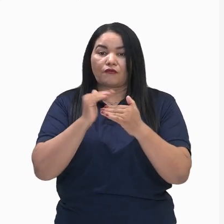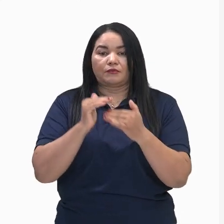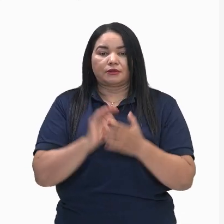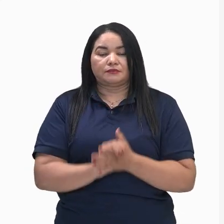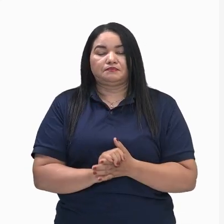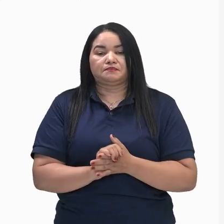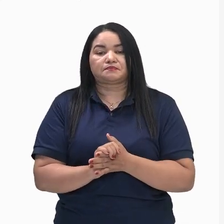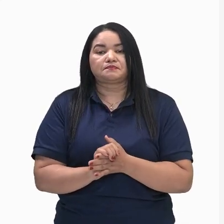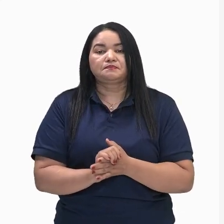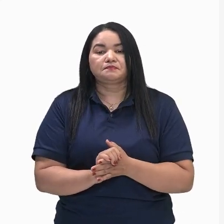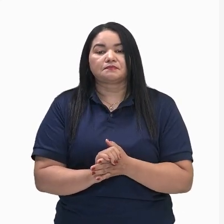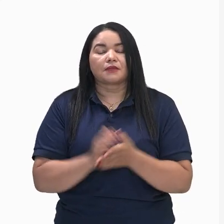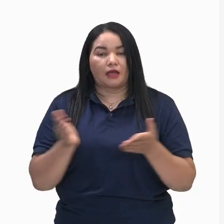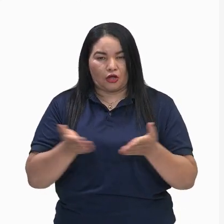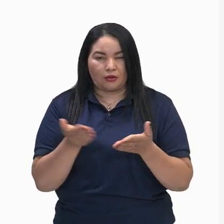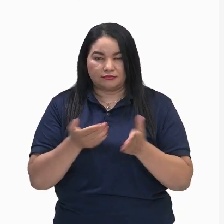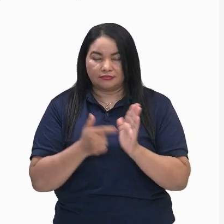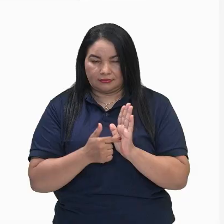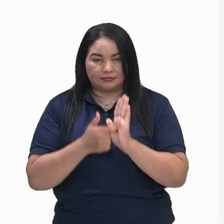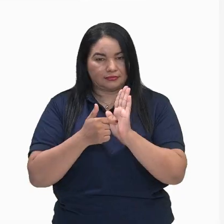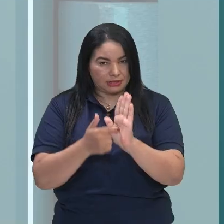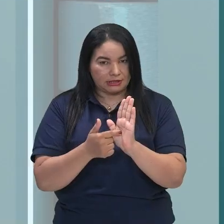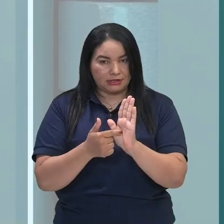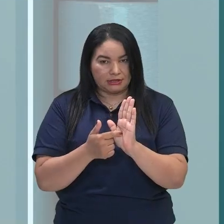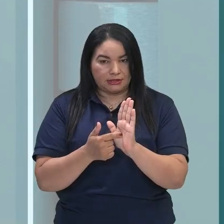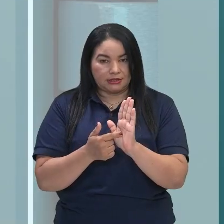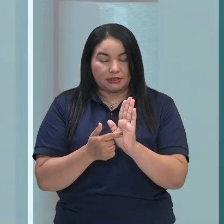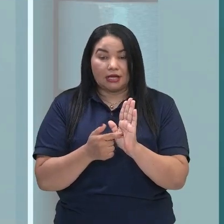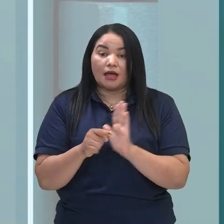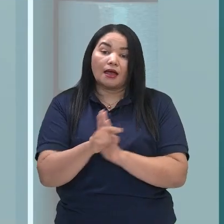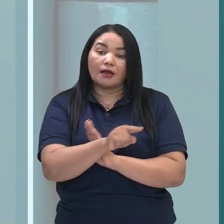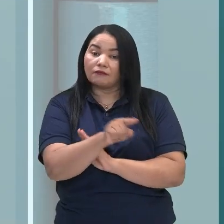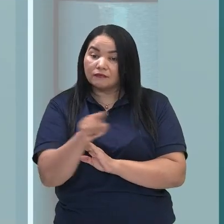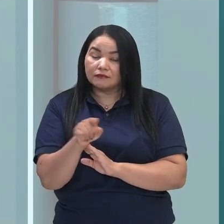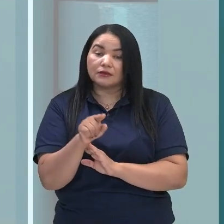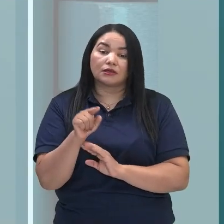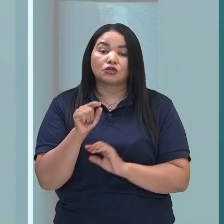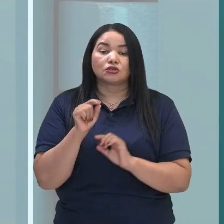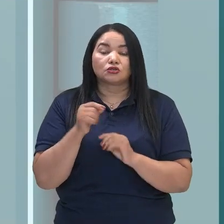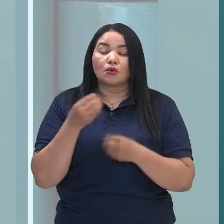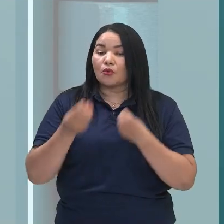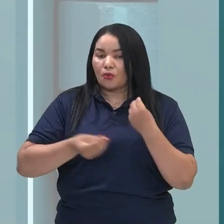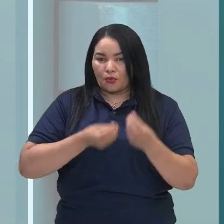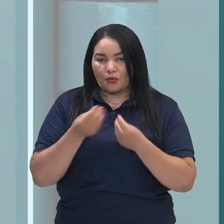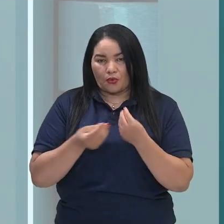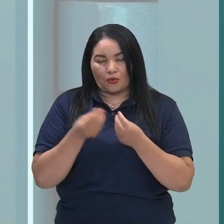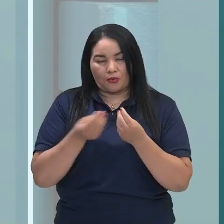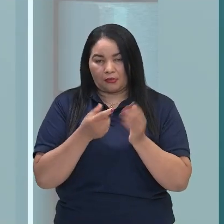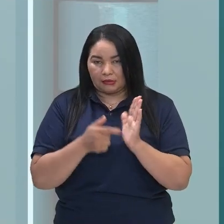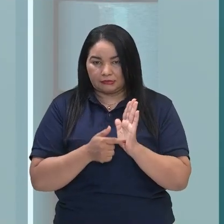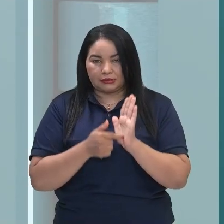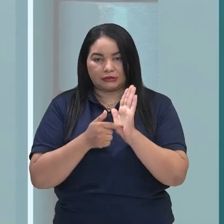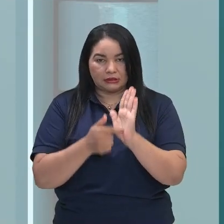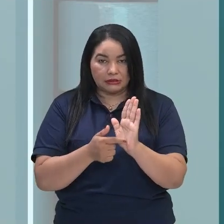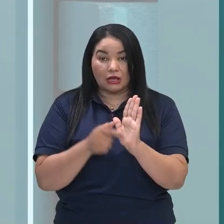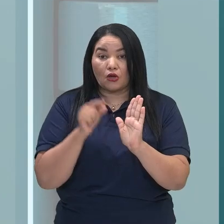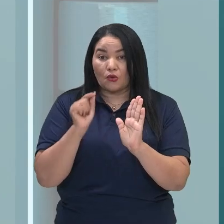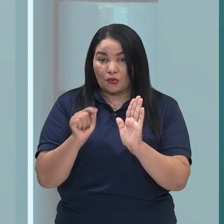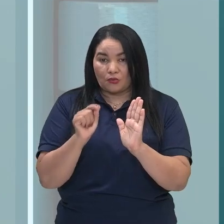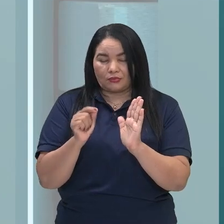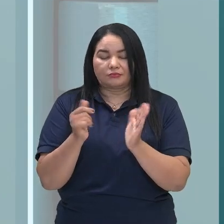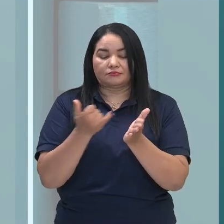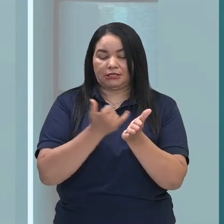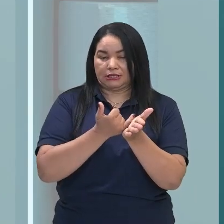neste caso, né, só para mostrar, para indicar para vocês como é realmente apresentado na introdução,